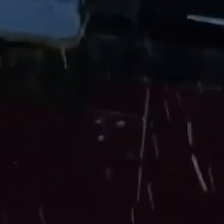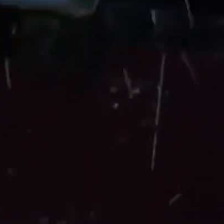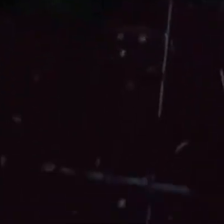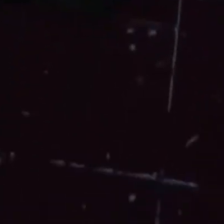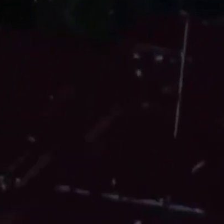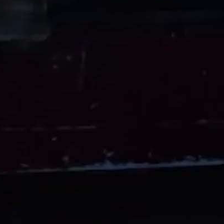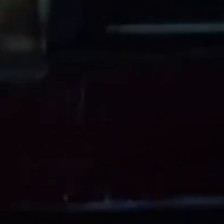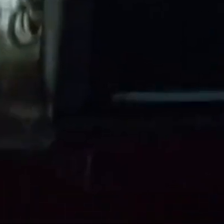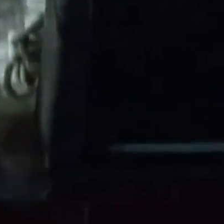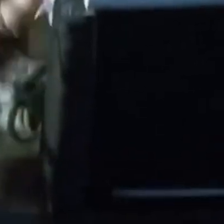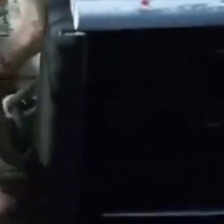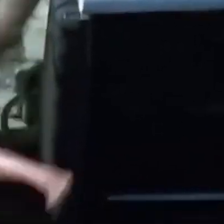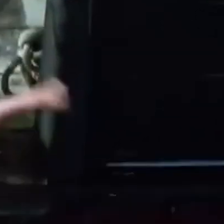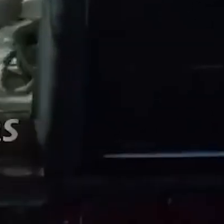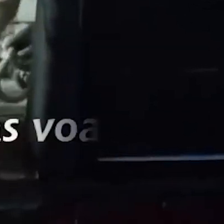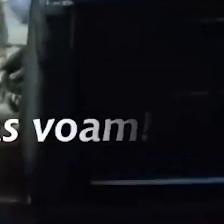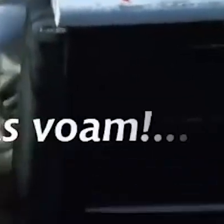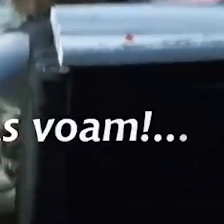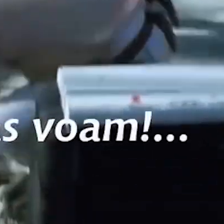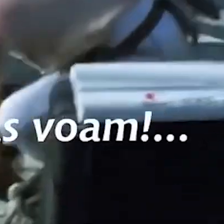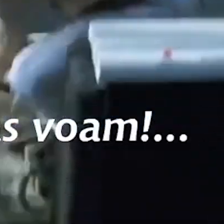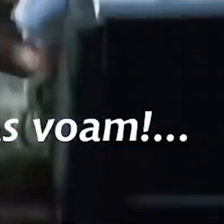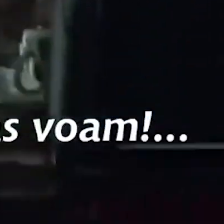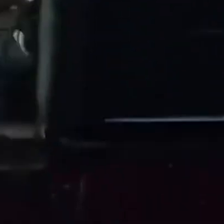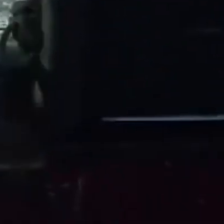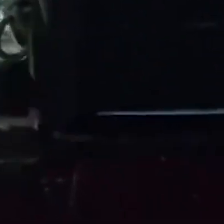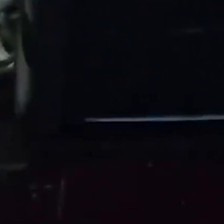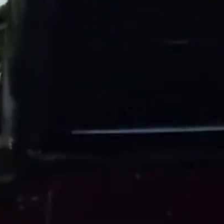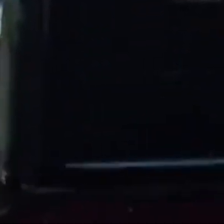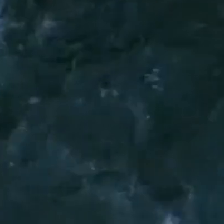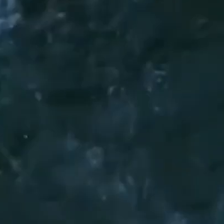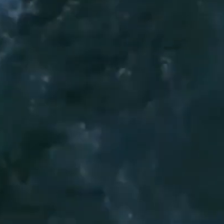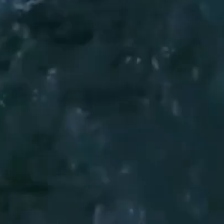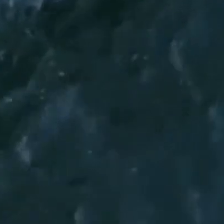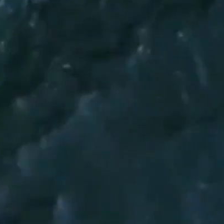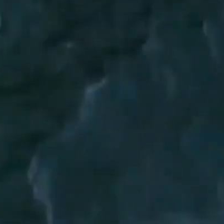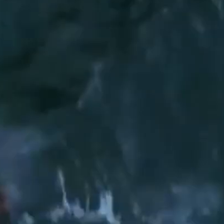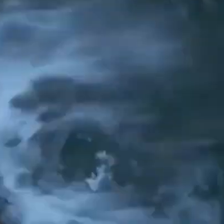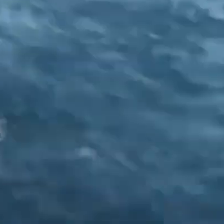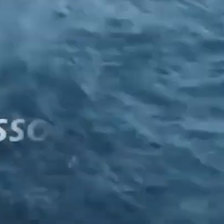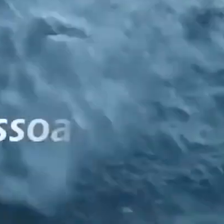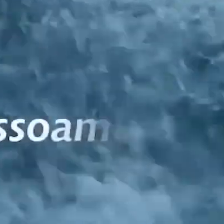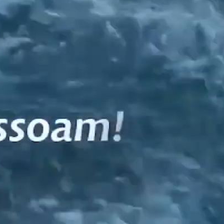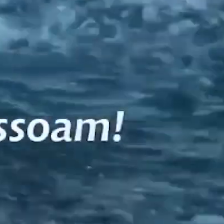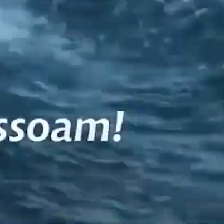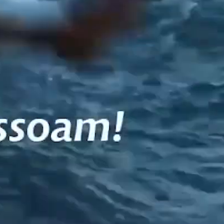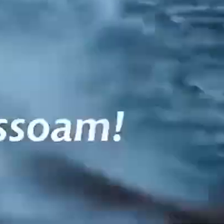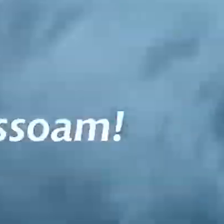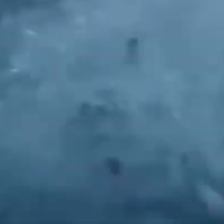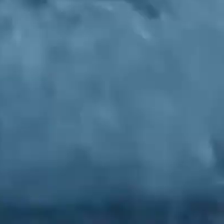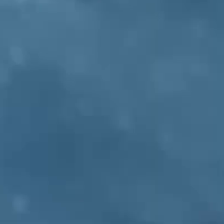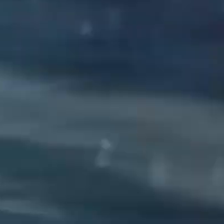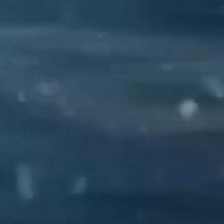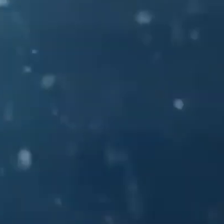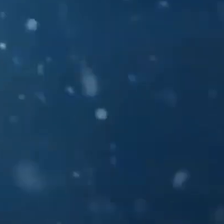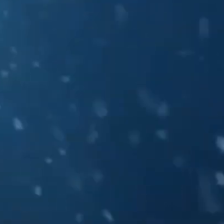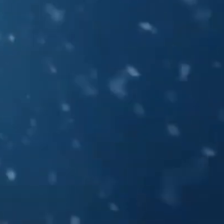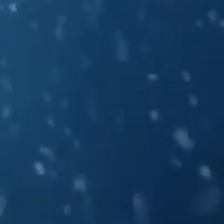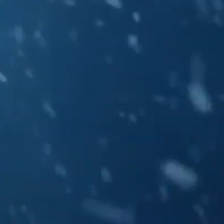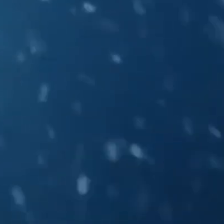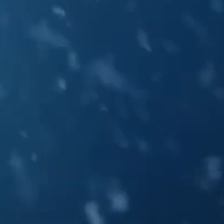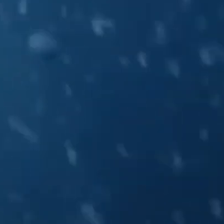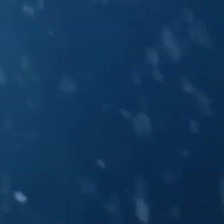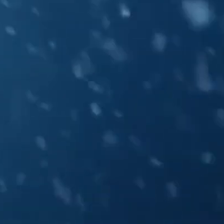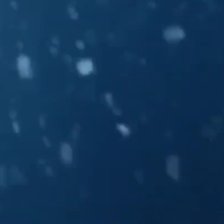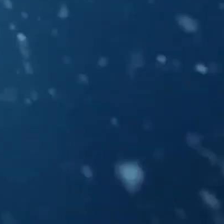espirais. Qual num sonho dantesco as sombras voam, gritos, ais, maldições, preces ressoam,